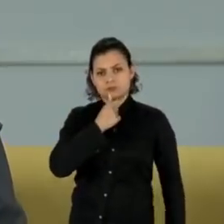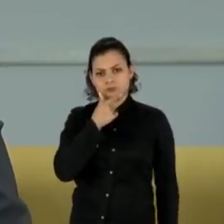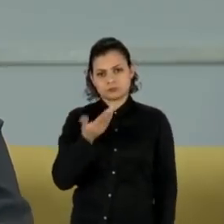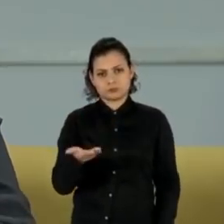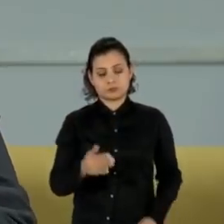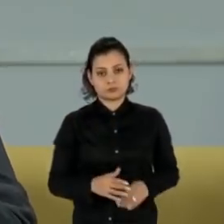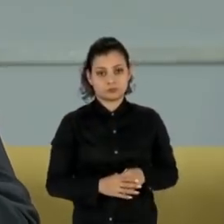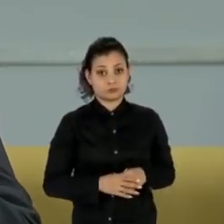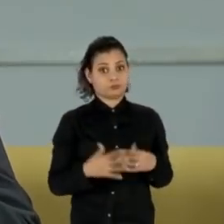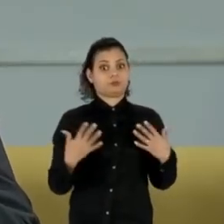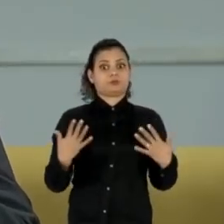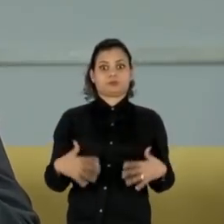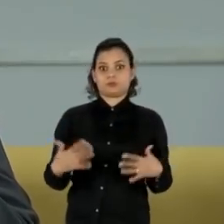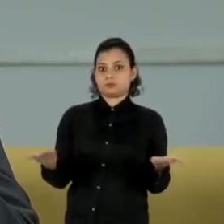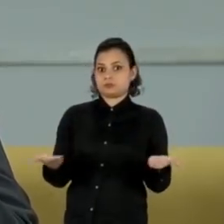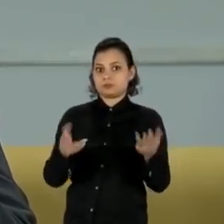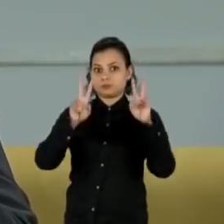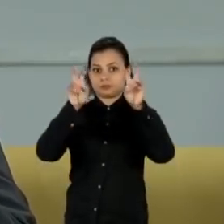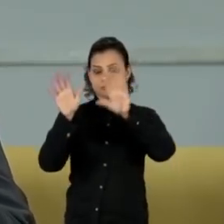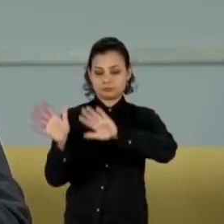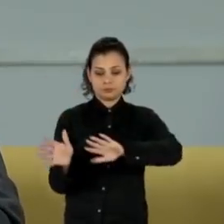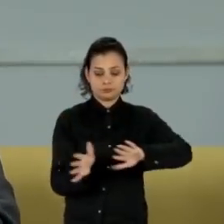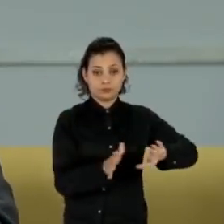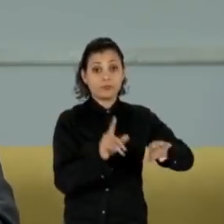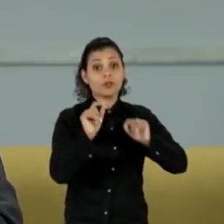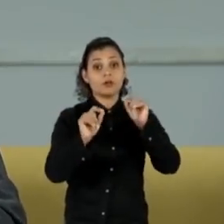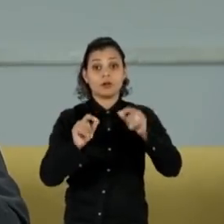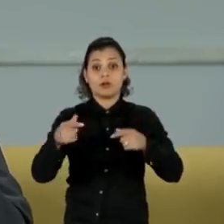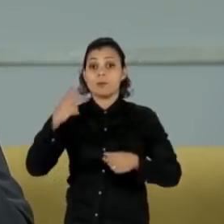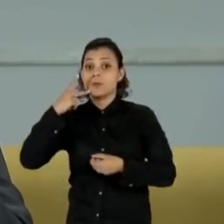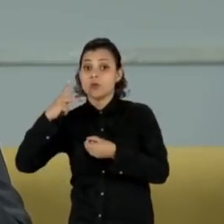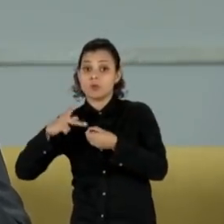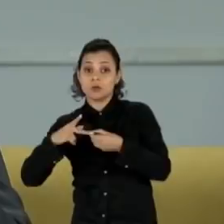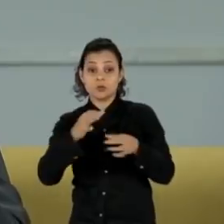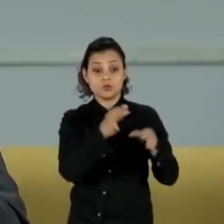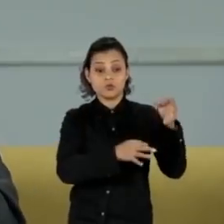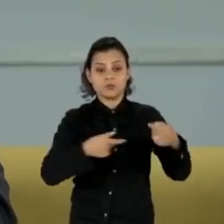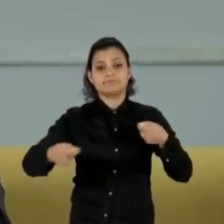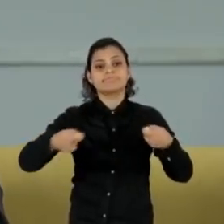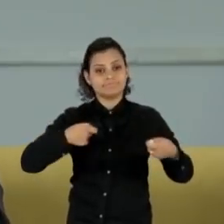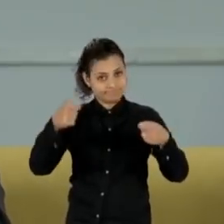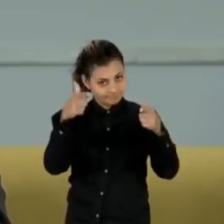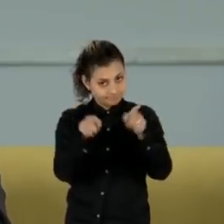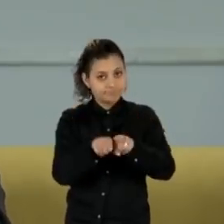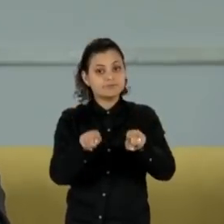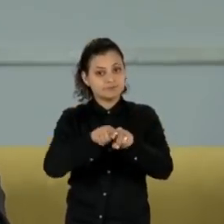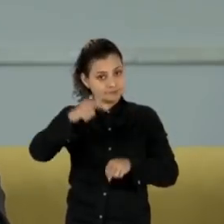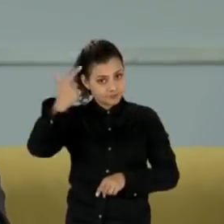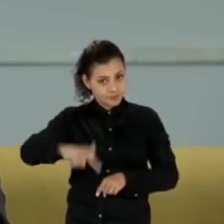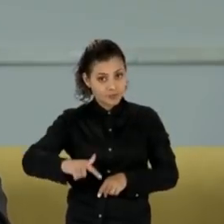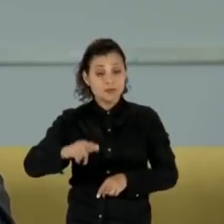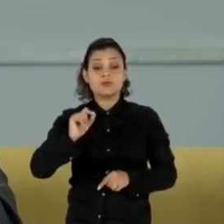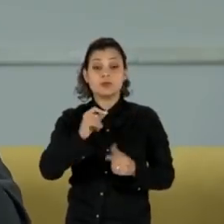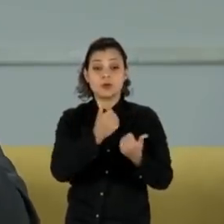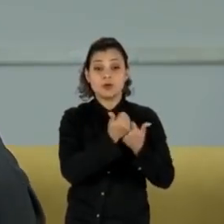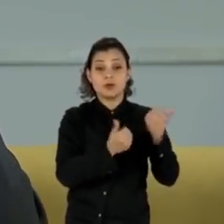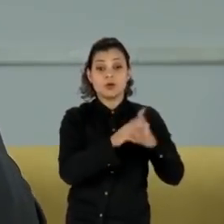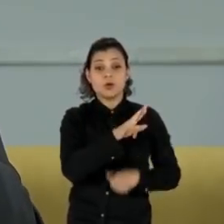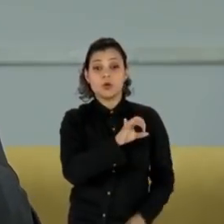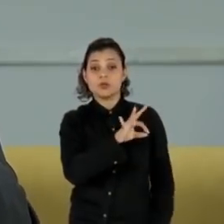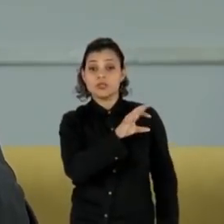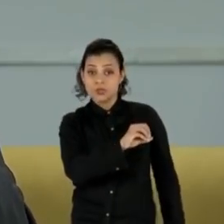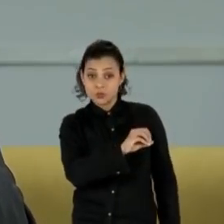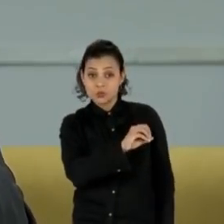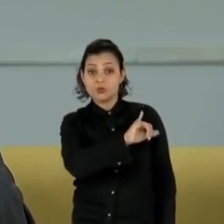a gente traz um outro episódio de uma tensão entre o procurador eo juiz procurador-geral da república rodrigo janot